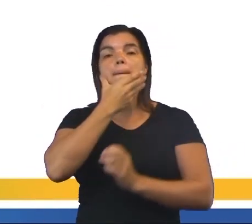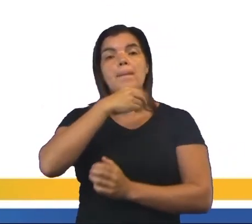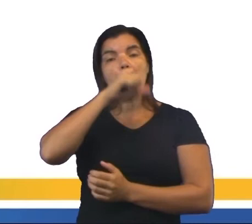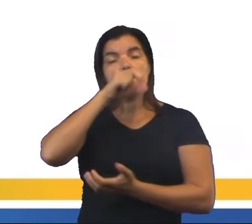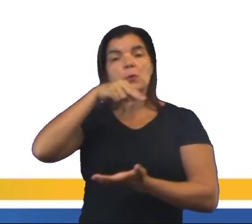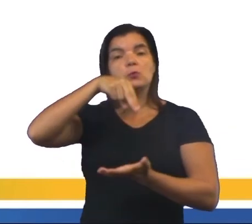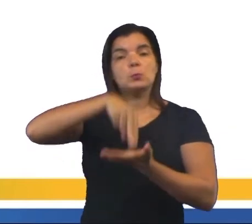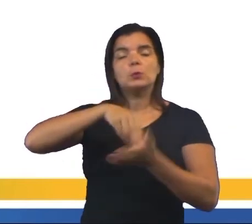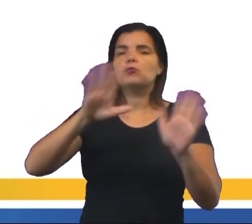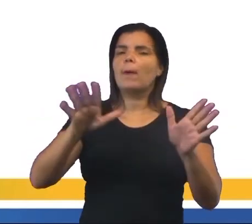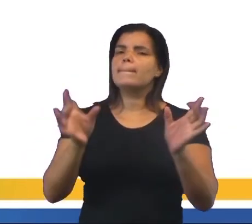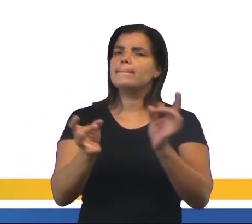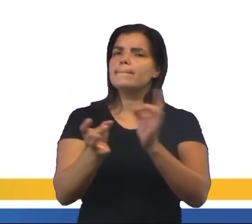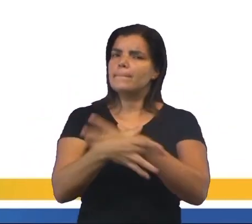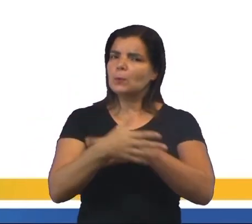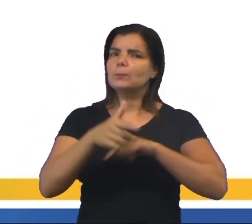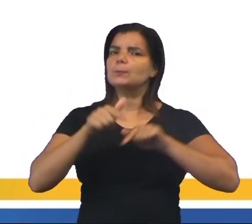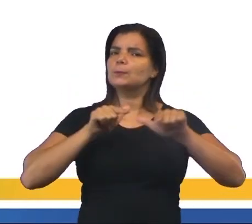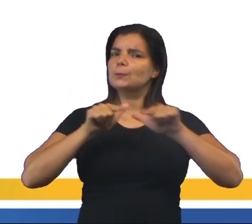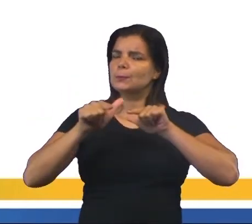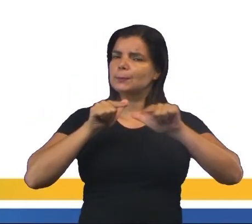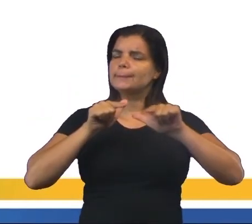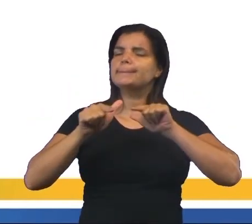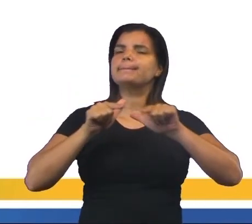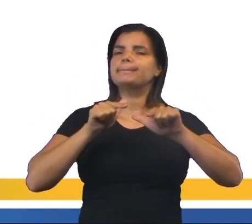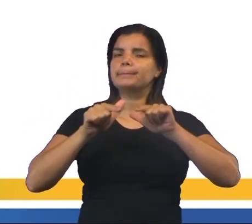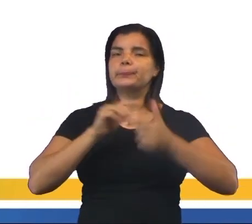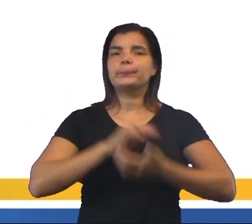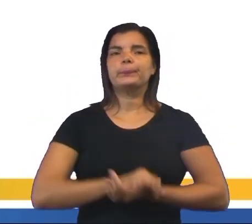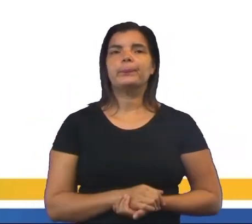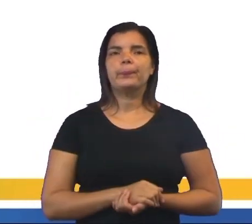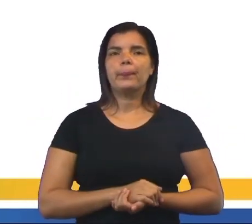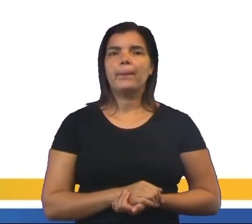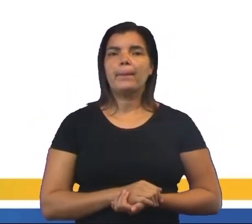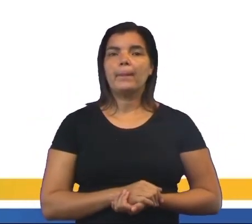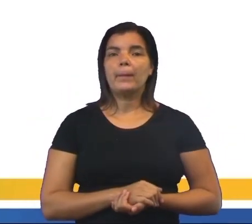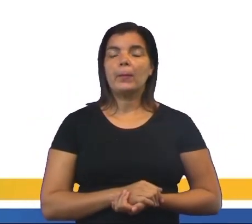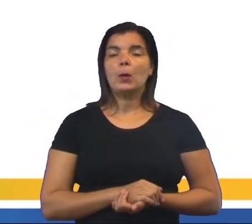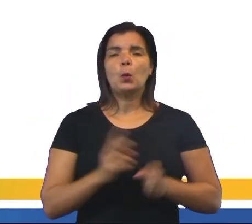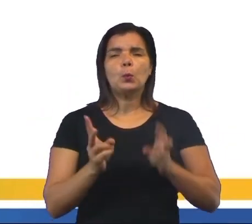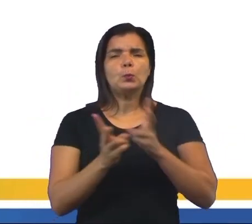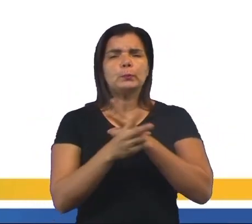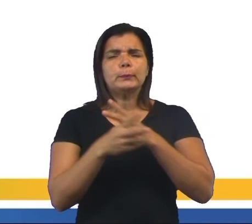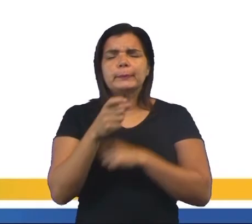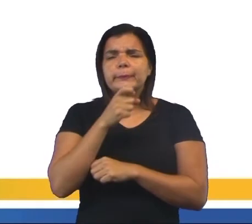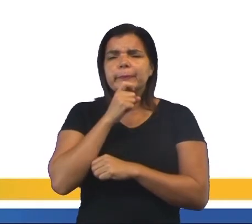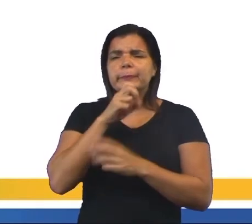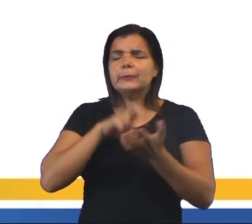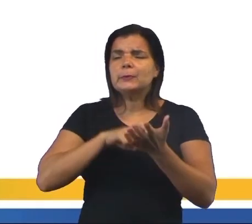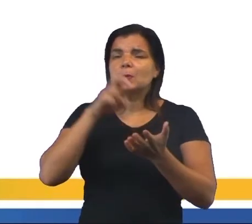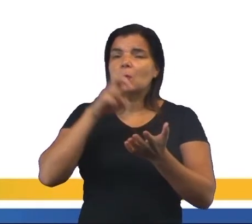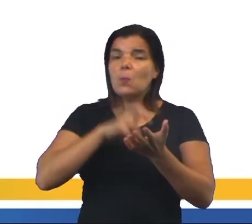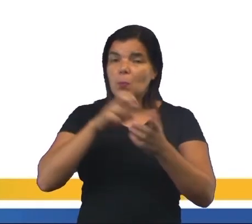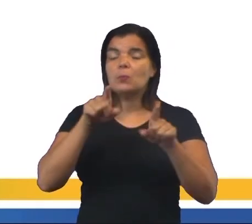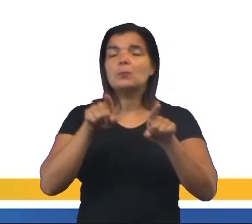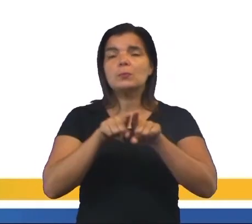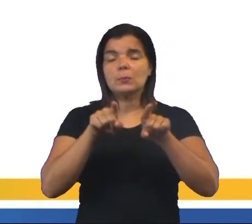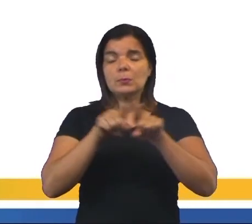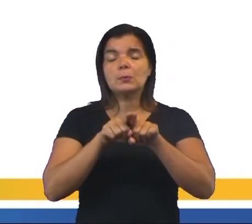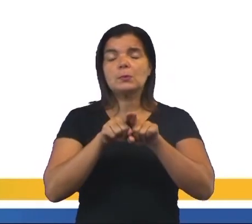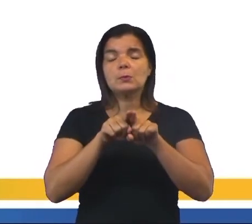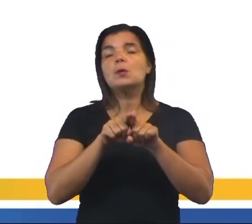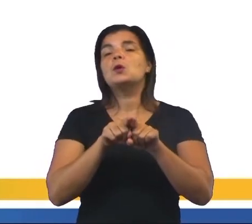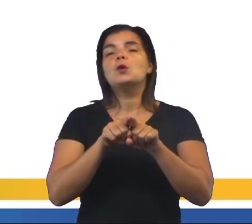pronto para começar mais um longo e fatigado dia de trabalho. O vento frio da manhã acariciava nossos